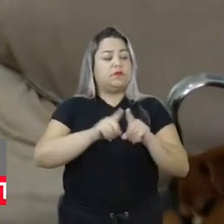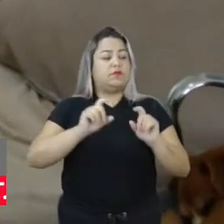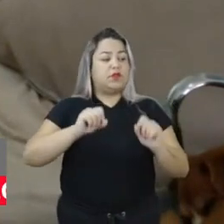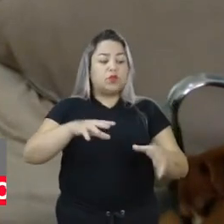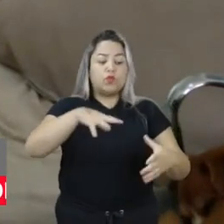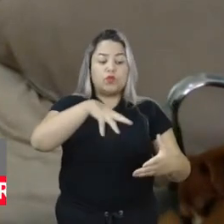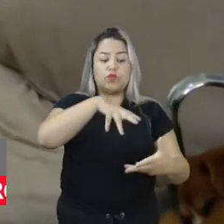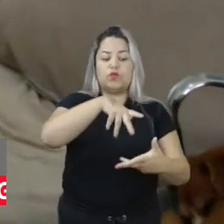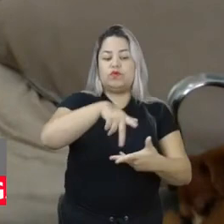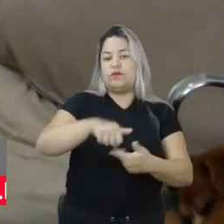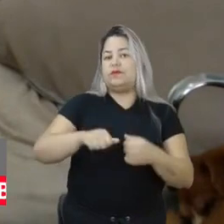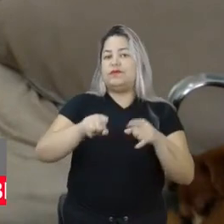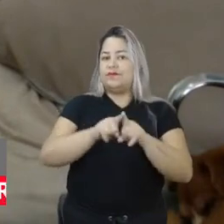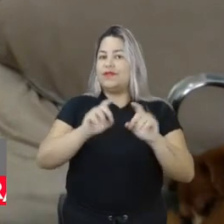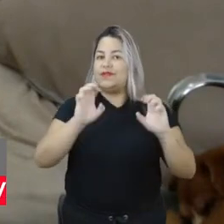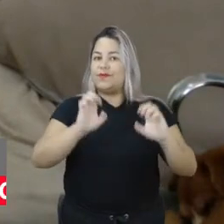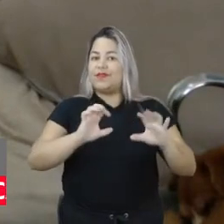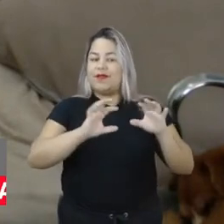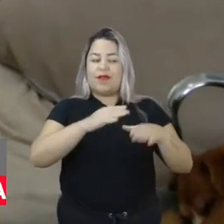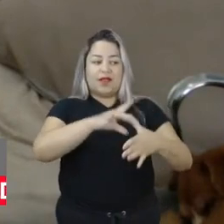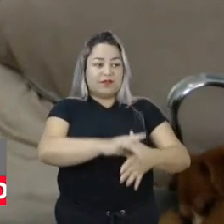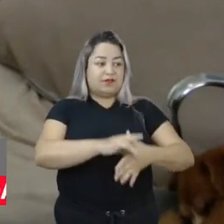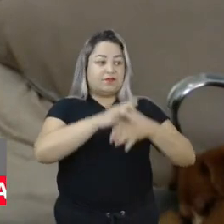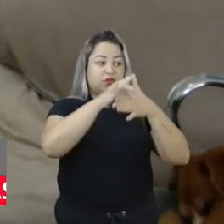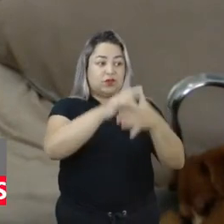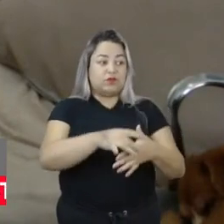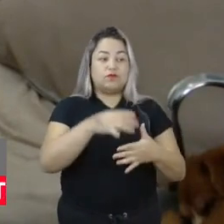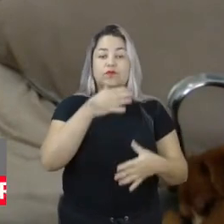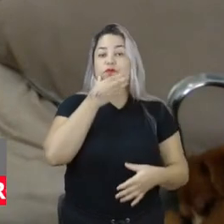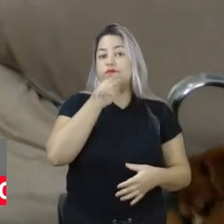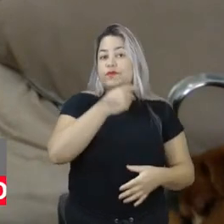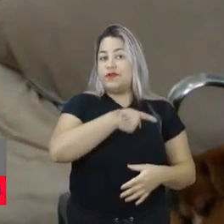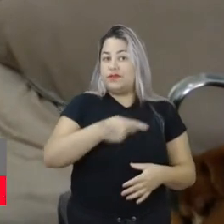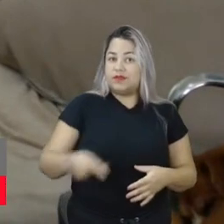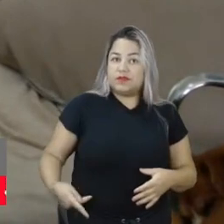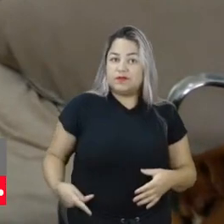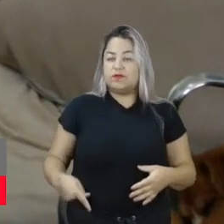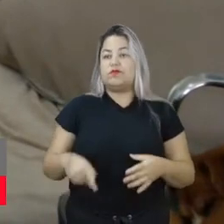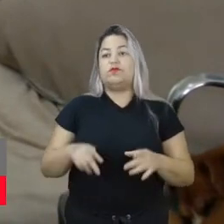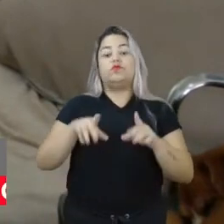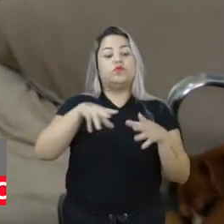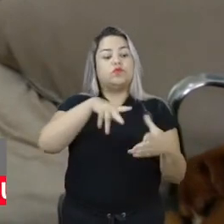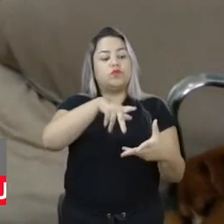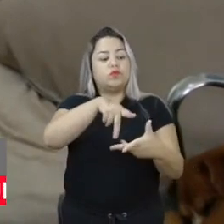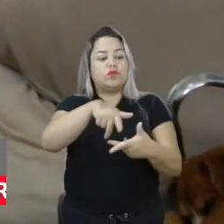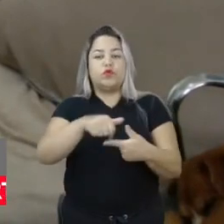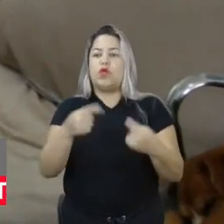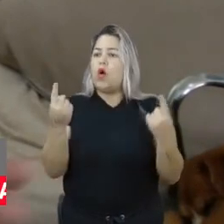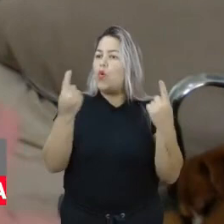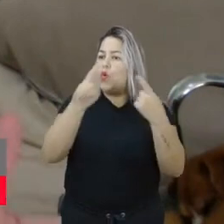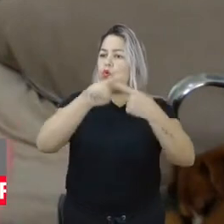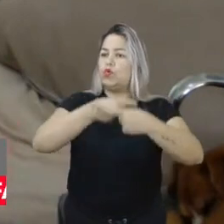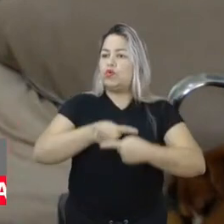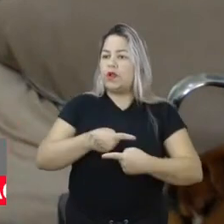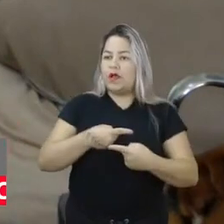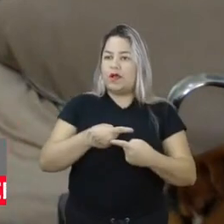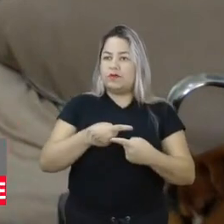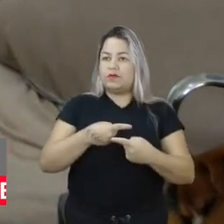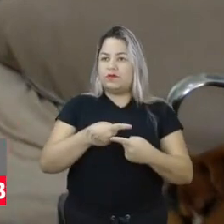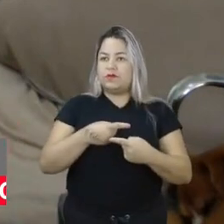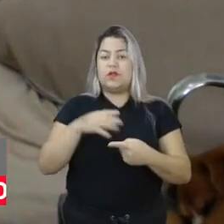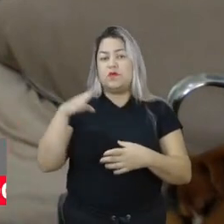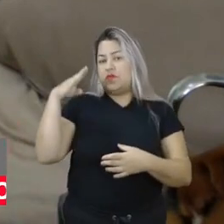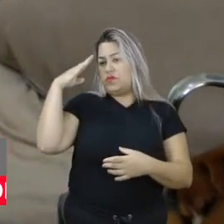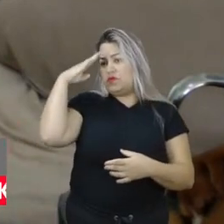planeta, prova da estatura e da liderança do presidente no planeta, no mundo, ao contrário do anão diplomático que era